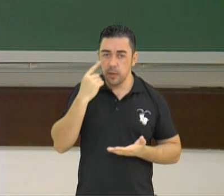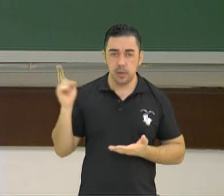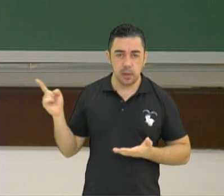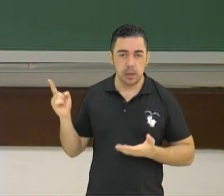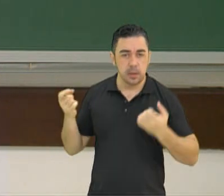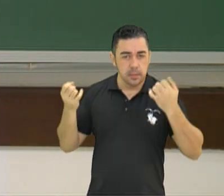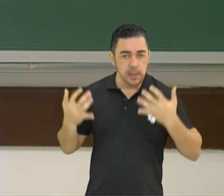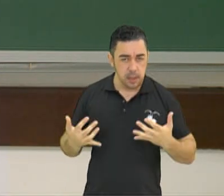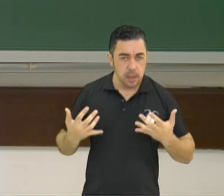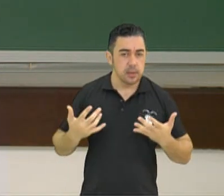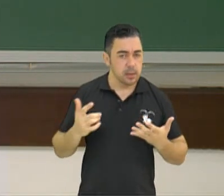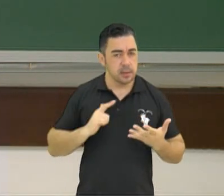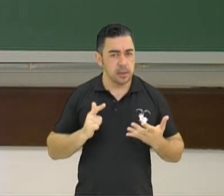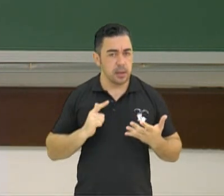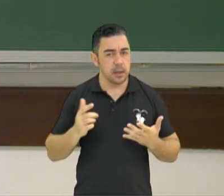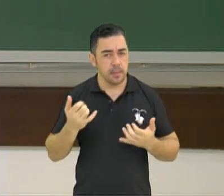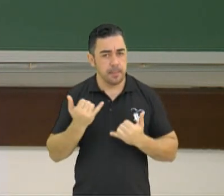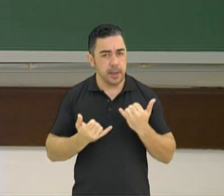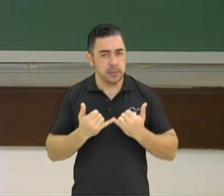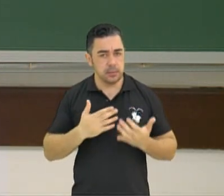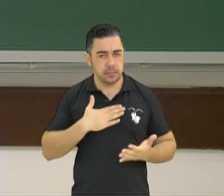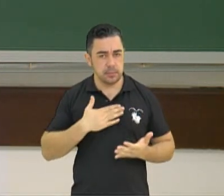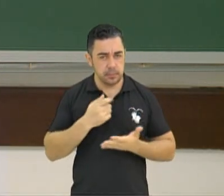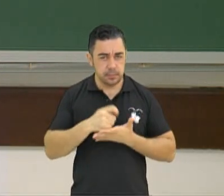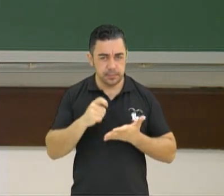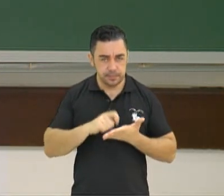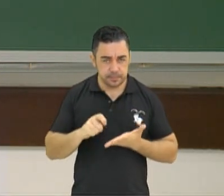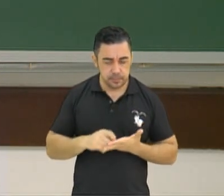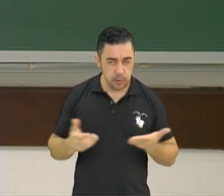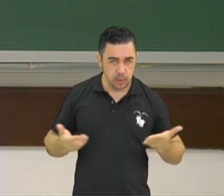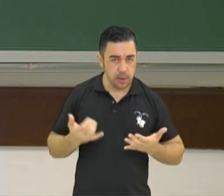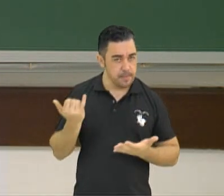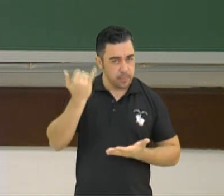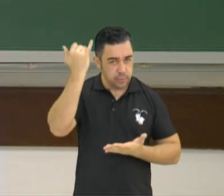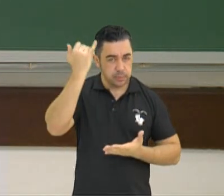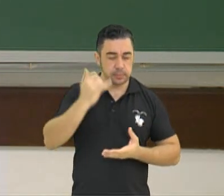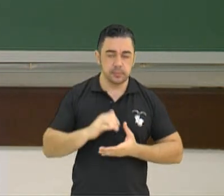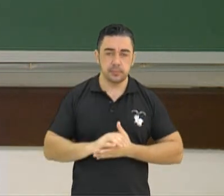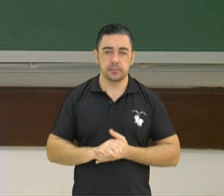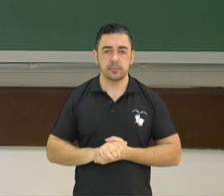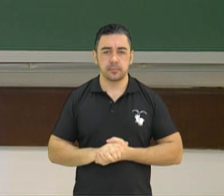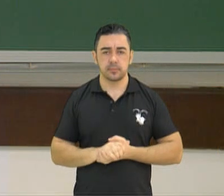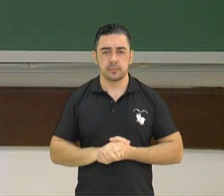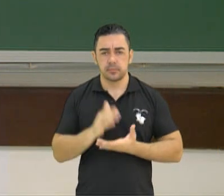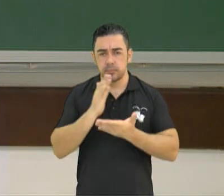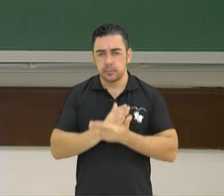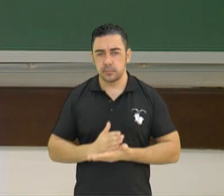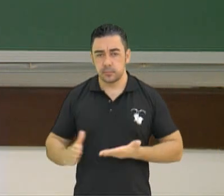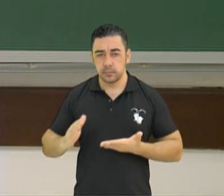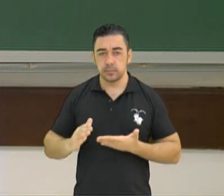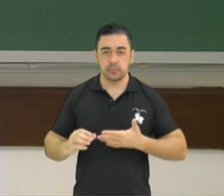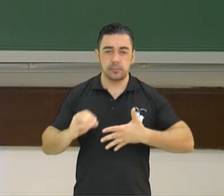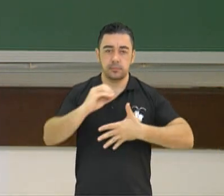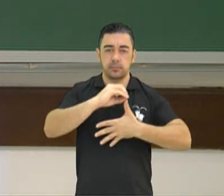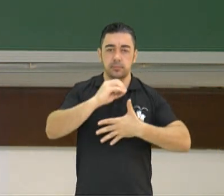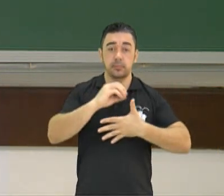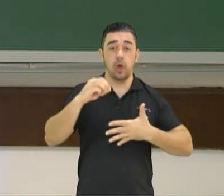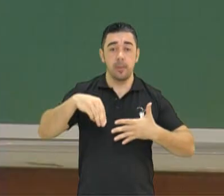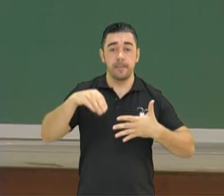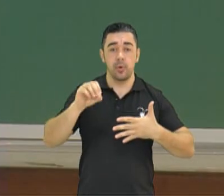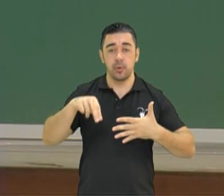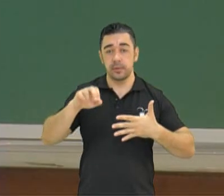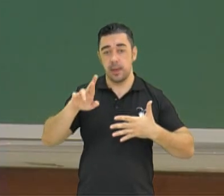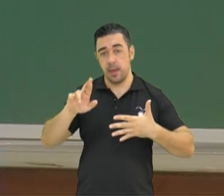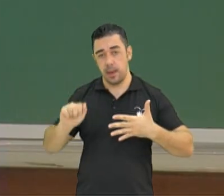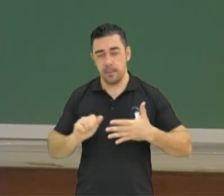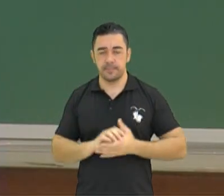você escreveu tem a ver com o que a gente está falando aqui hoje. Então são muito importantes. Vamos começar lá com o reino Monera, então? Relembrar quais são as